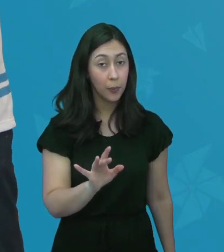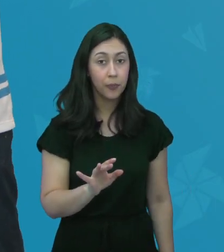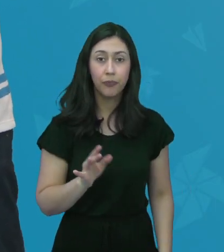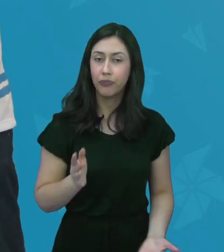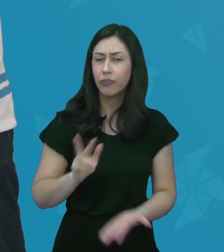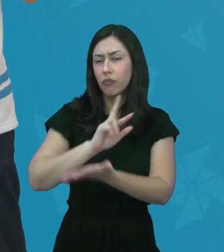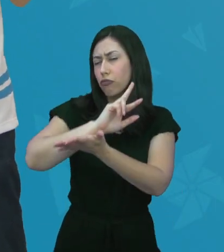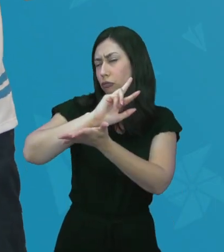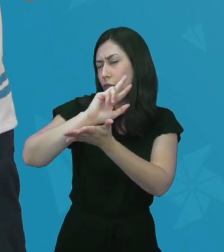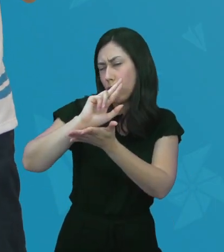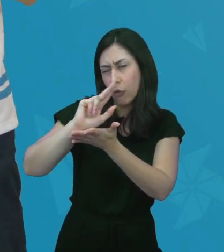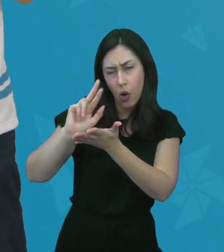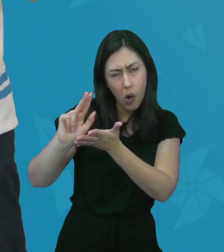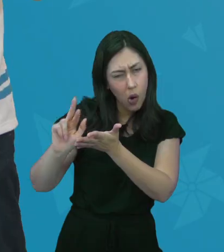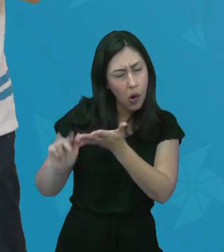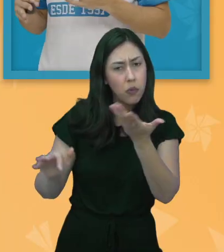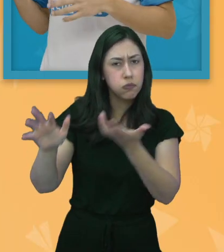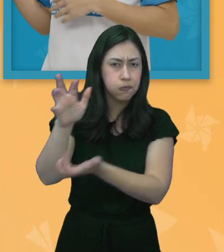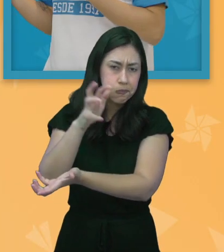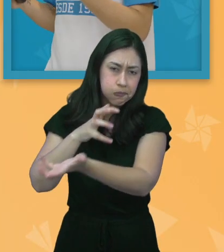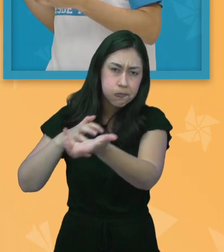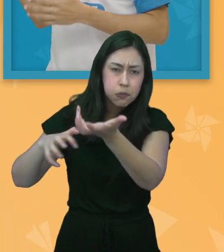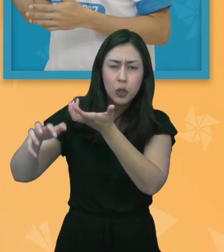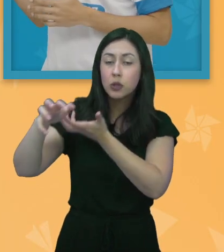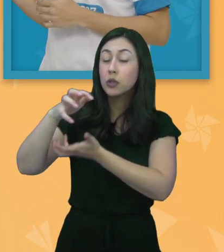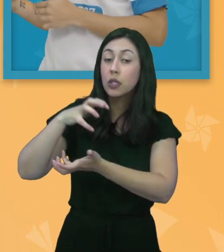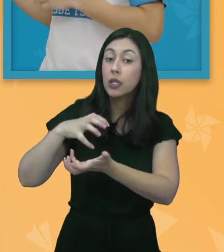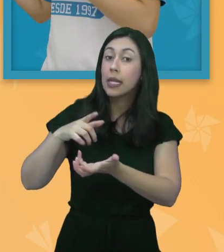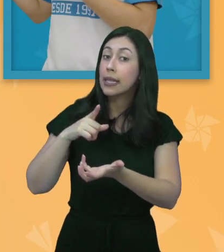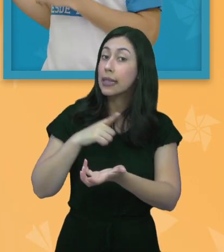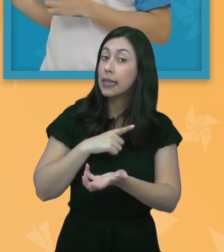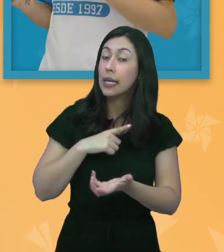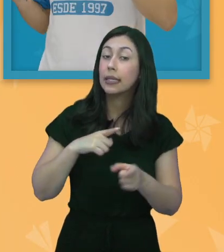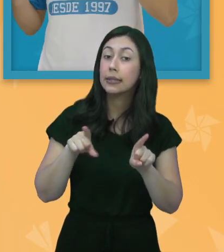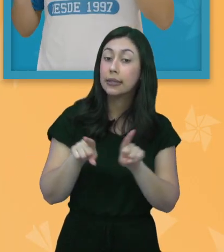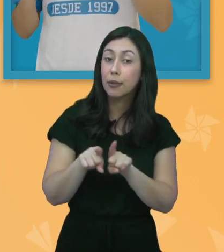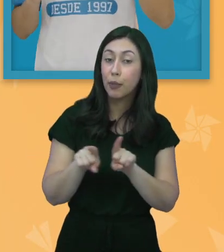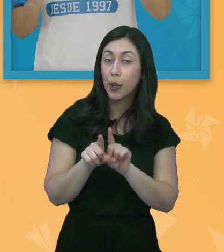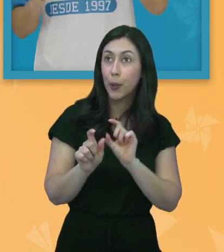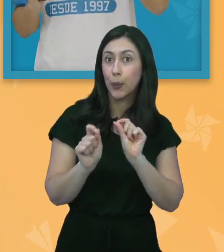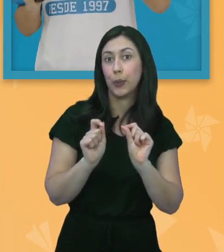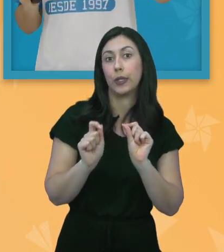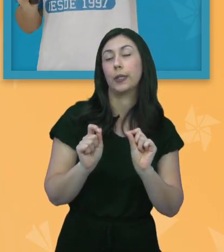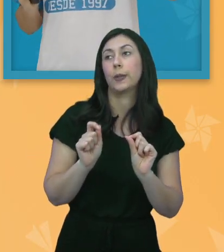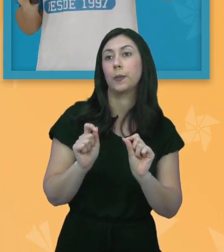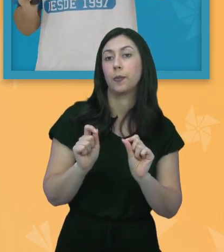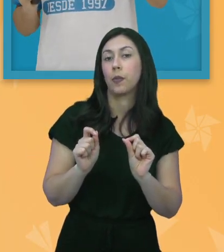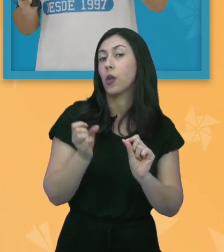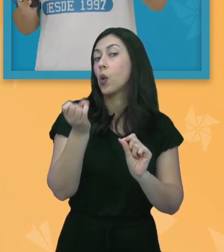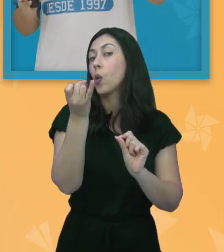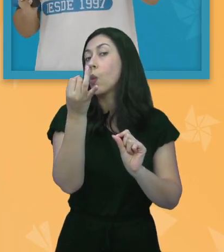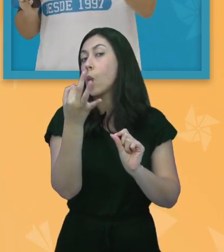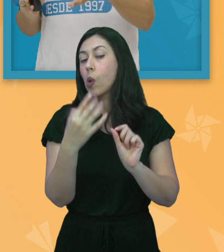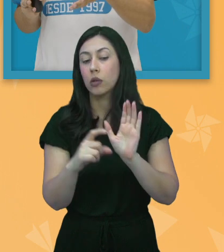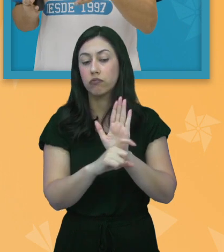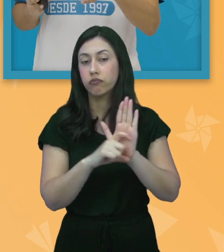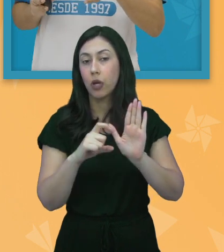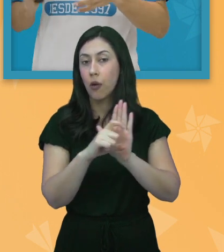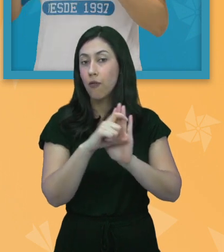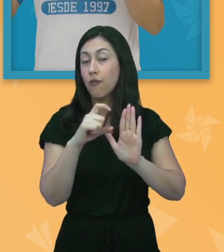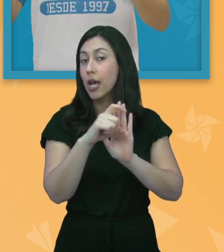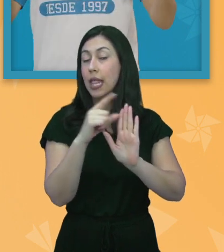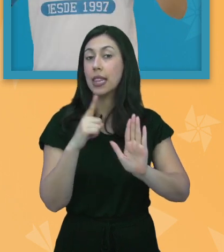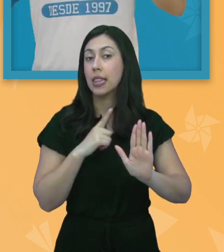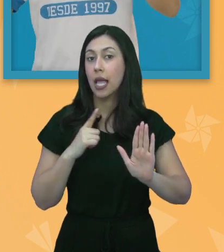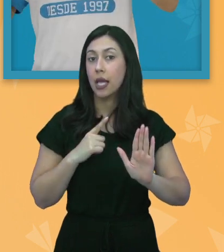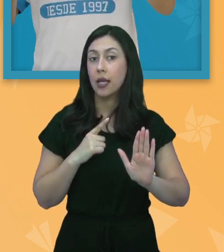Já entre outros sistemas existentes, né, outros tipos dos heterogêneos, a gente pode identificar eles a partir de quantas fases, a partir do nome deles. Por